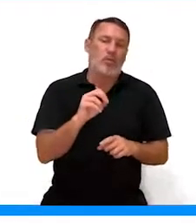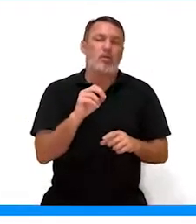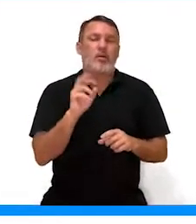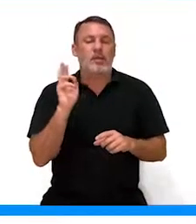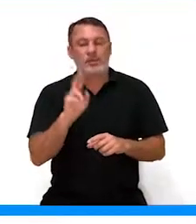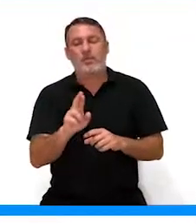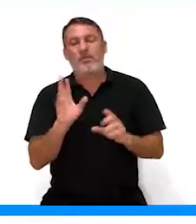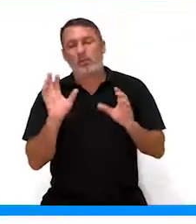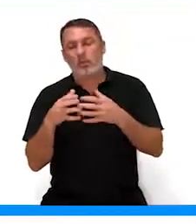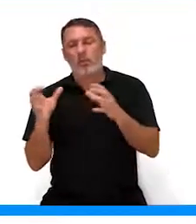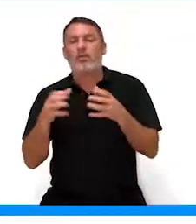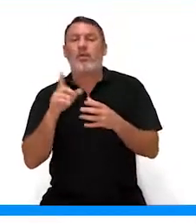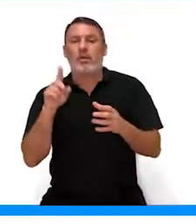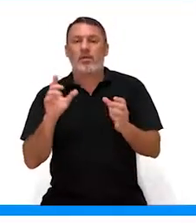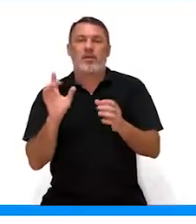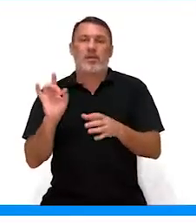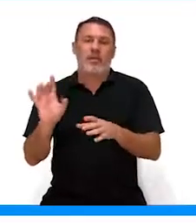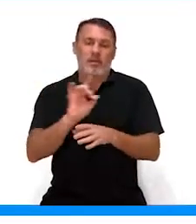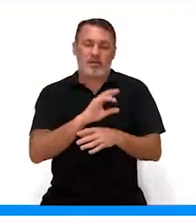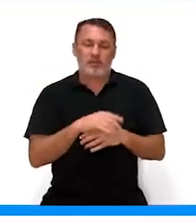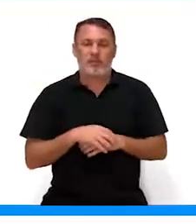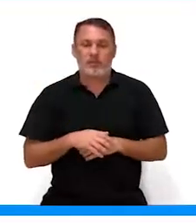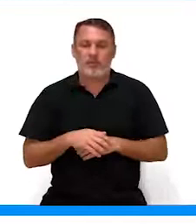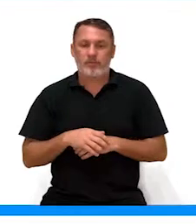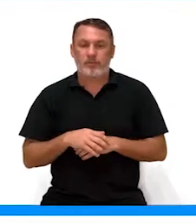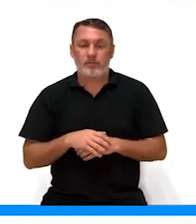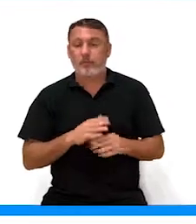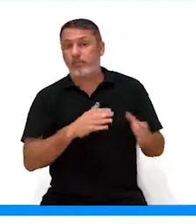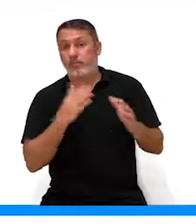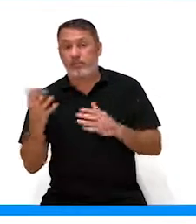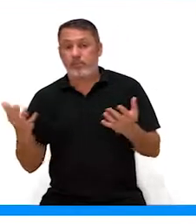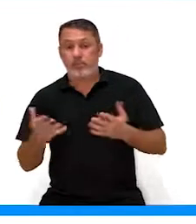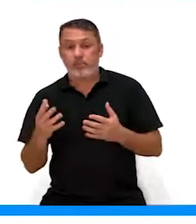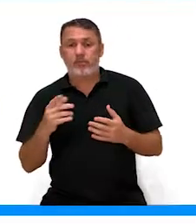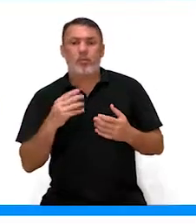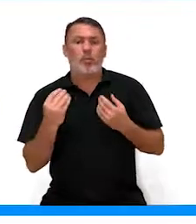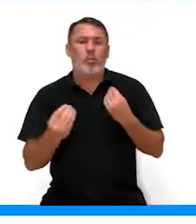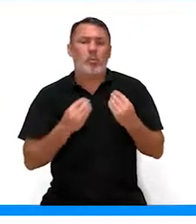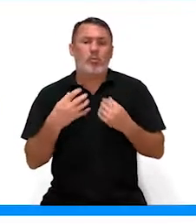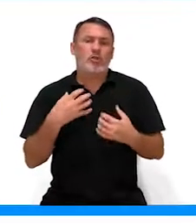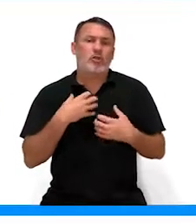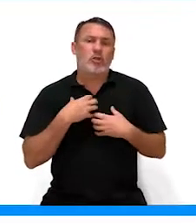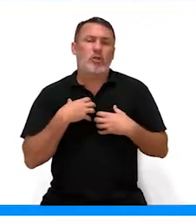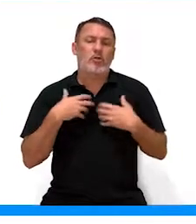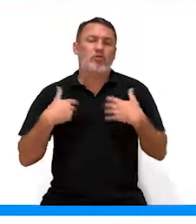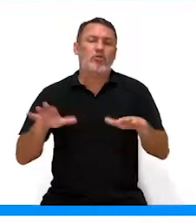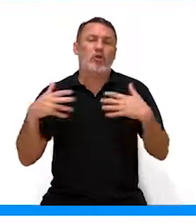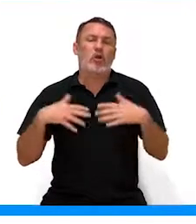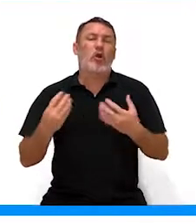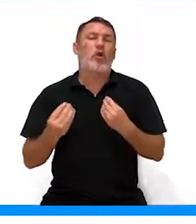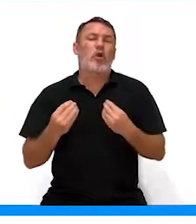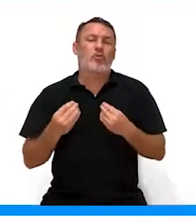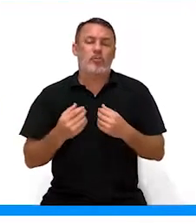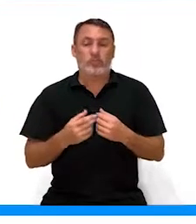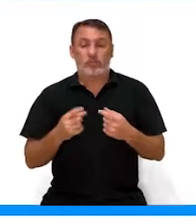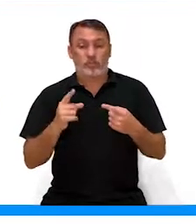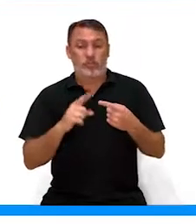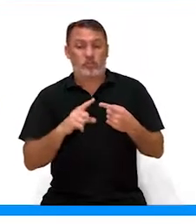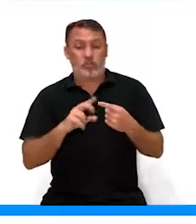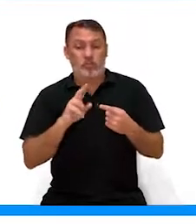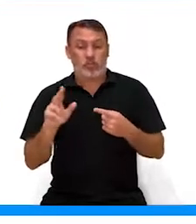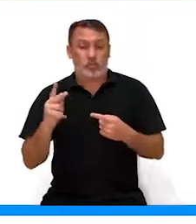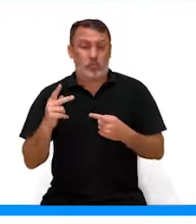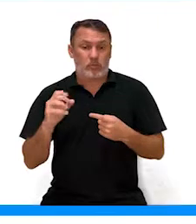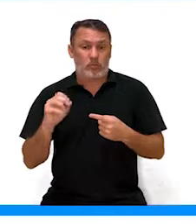em muco. Então, ele vai apresentar aí secreções mucocerosas. E da maneira como ela